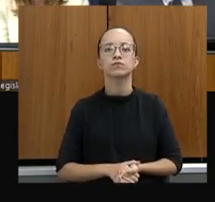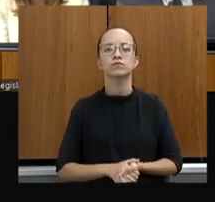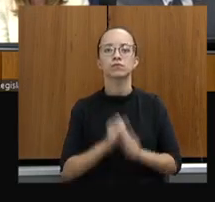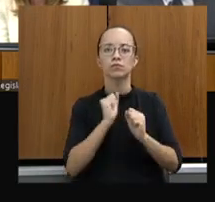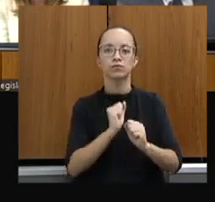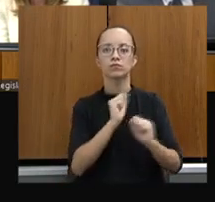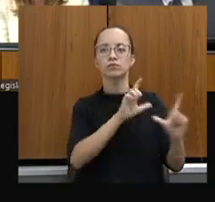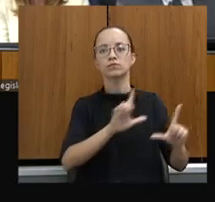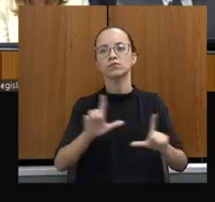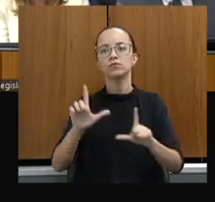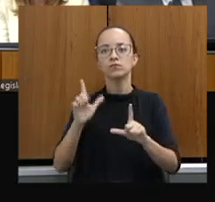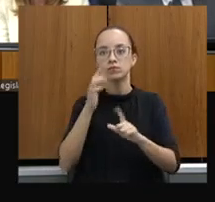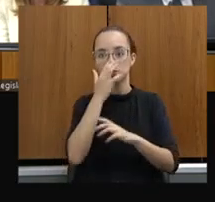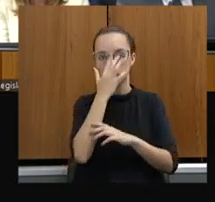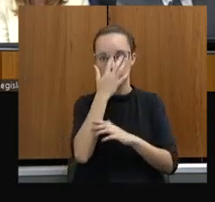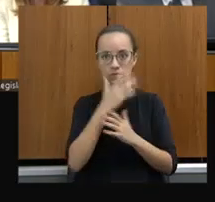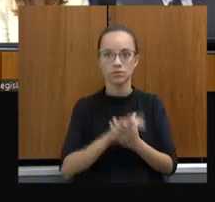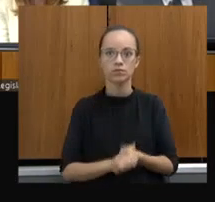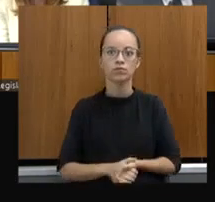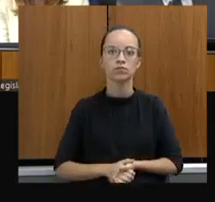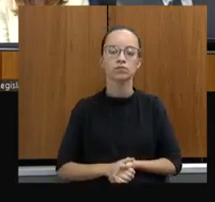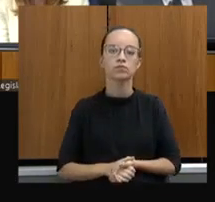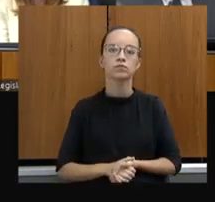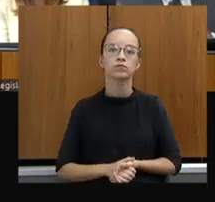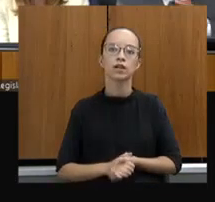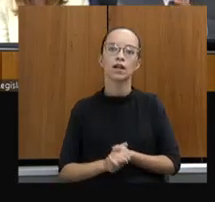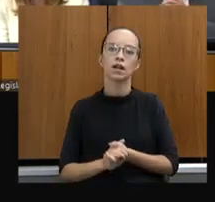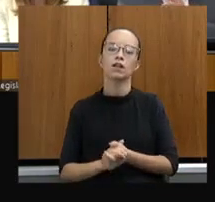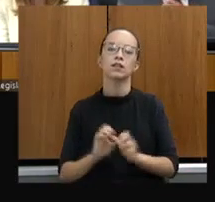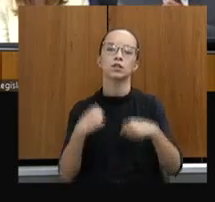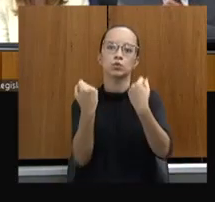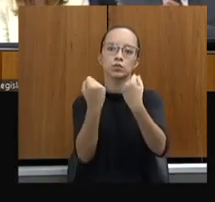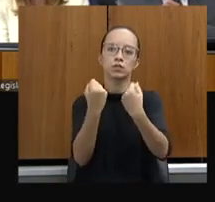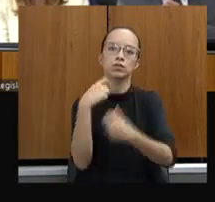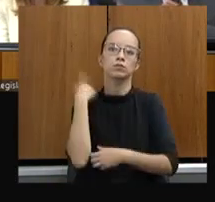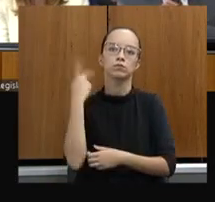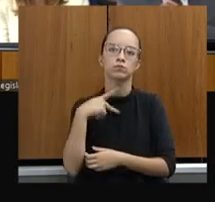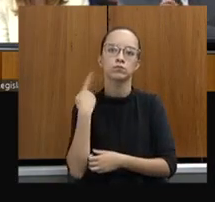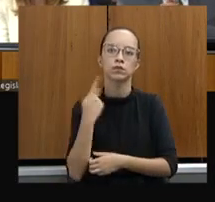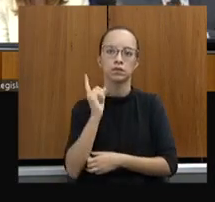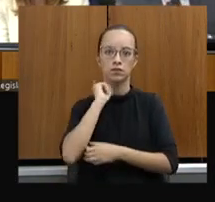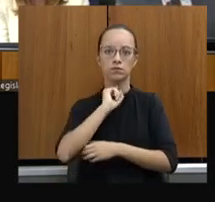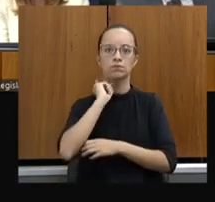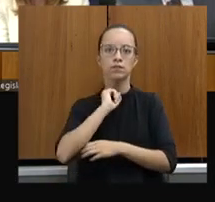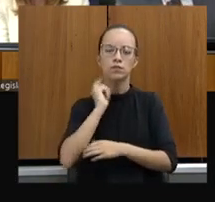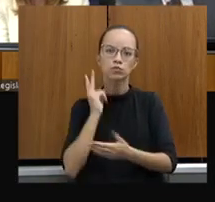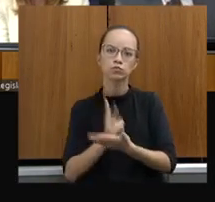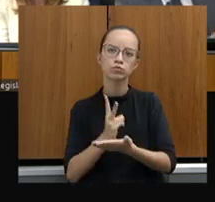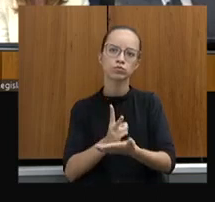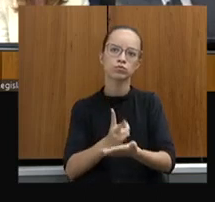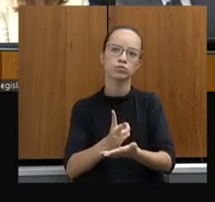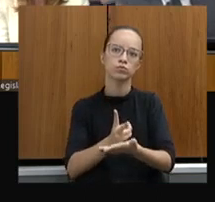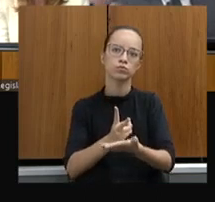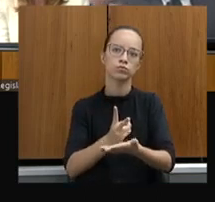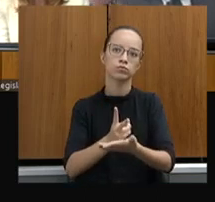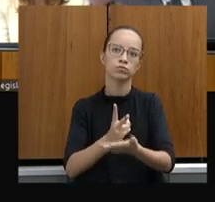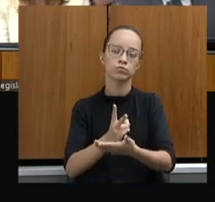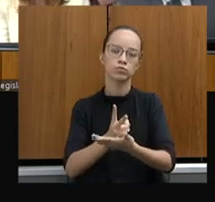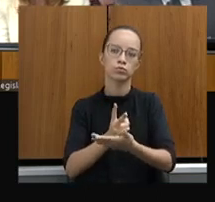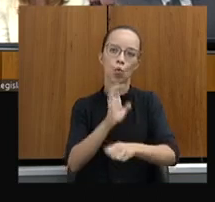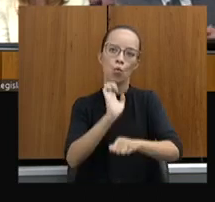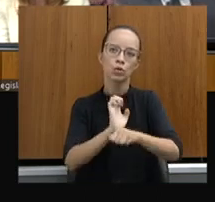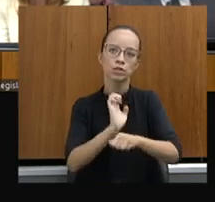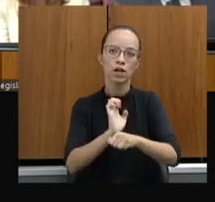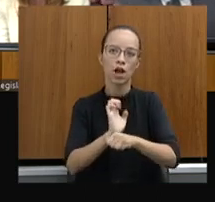pode passar por favor na segurança pública é Minas Gerais continua como estado